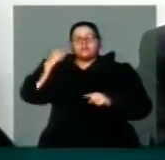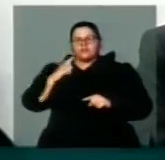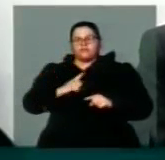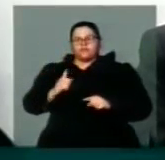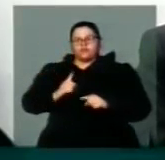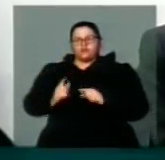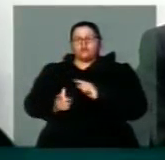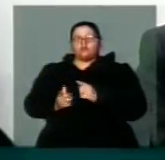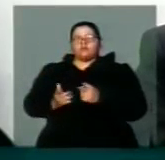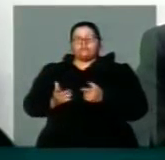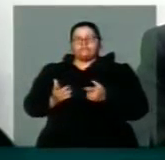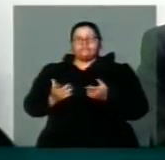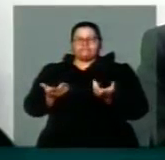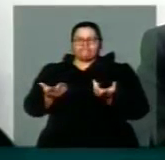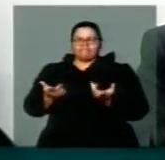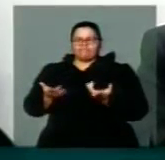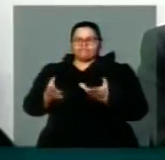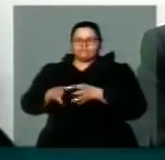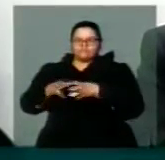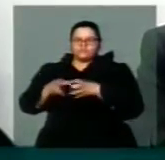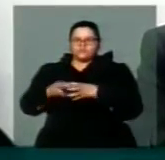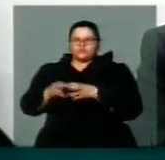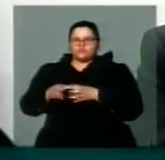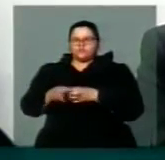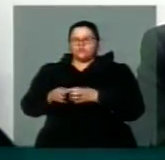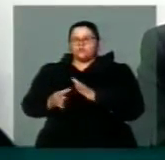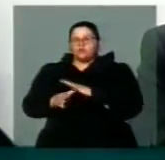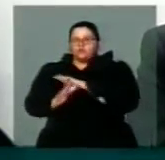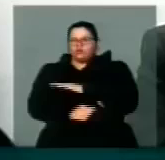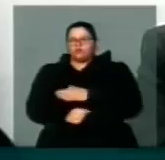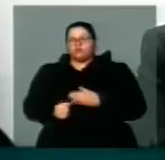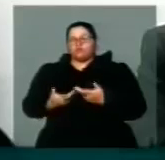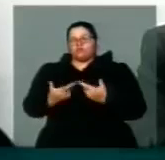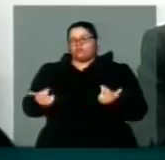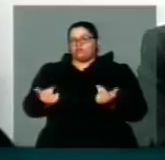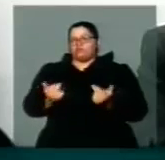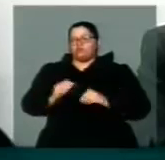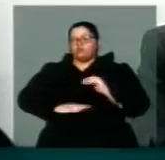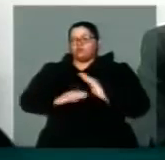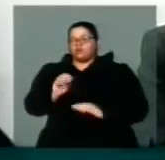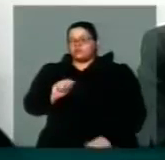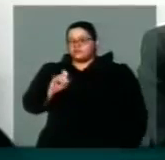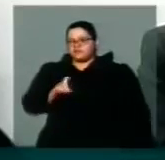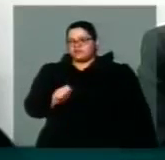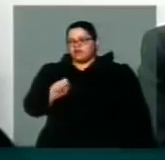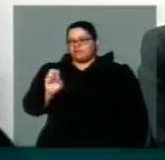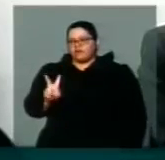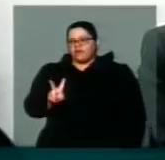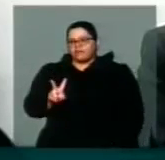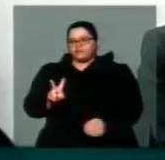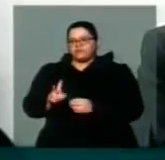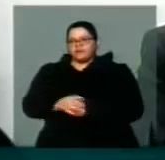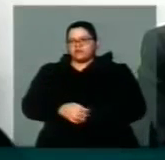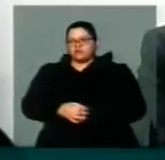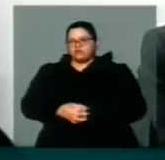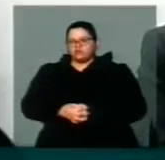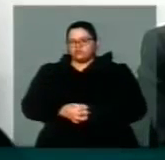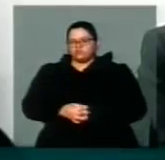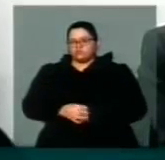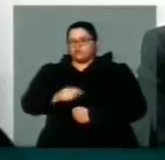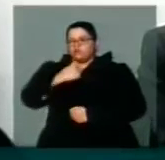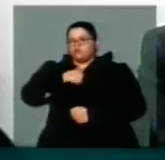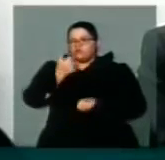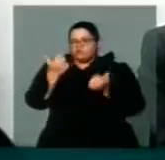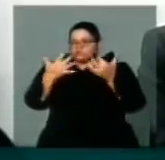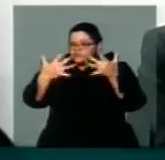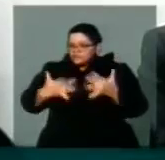em tal diretoria, gerando valores excedentes para pagamento de propina e formação de Caixa 2. Eu vou relatar toda a denúncia para